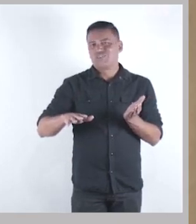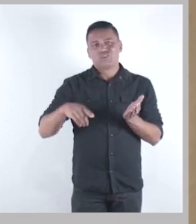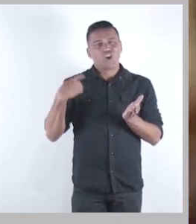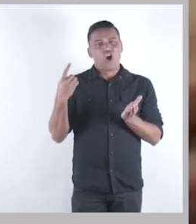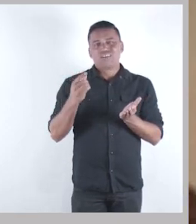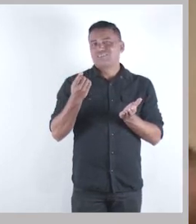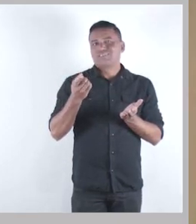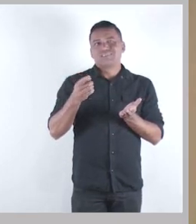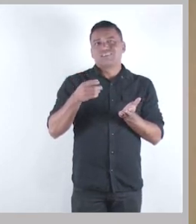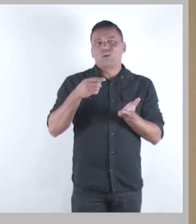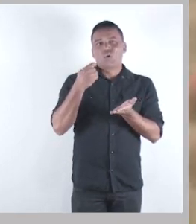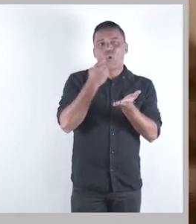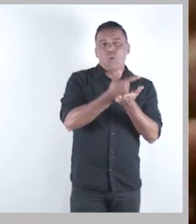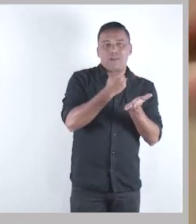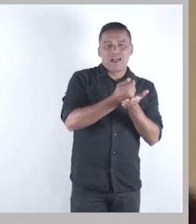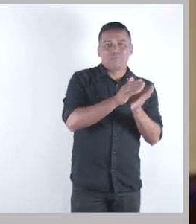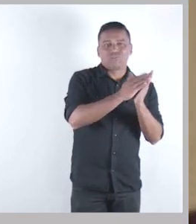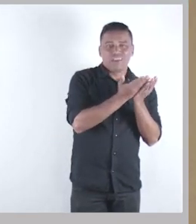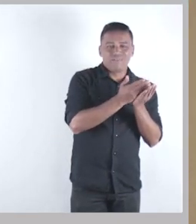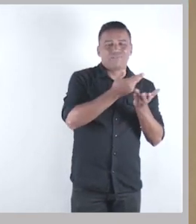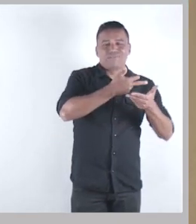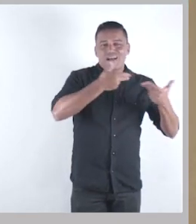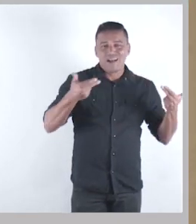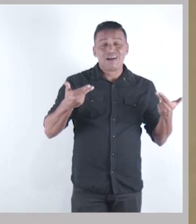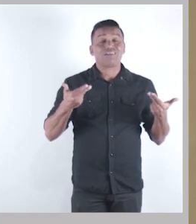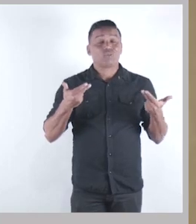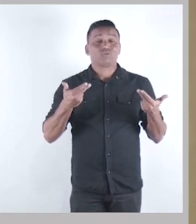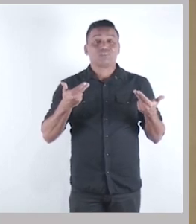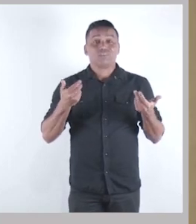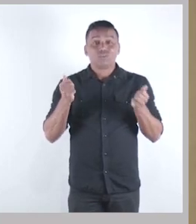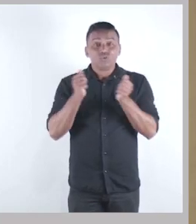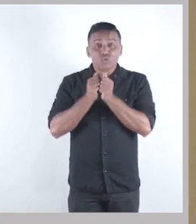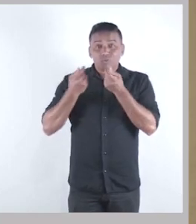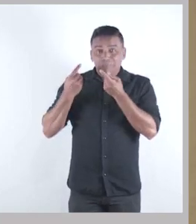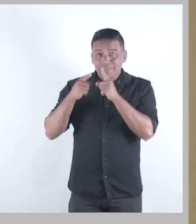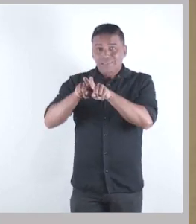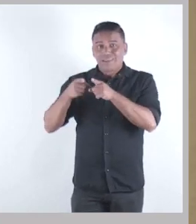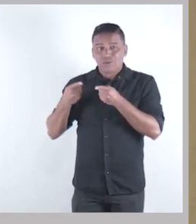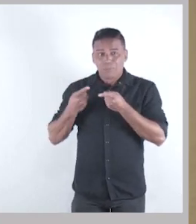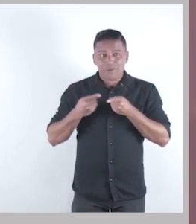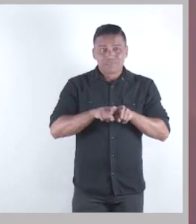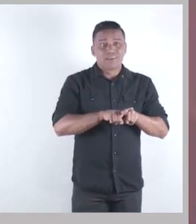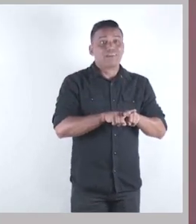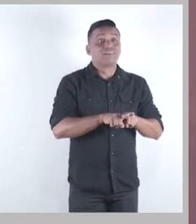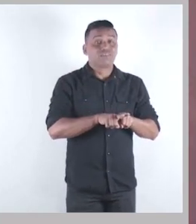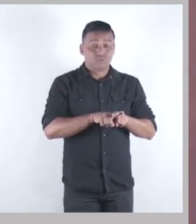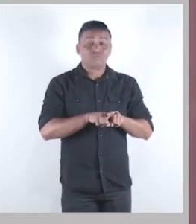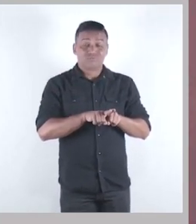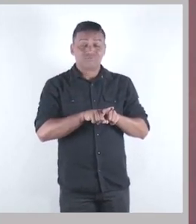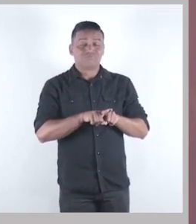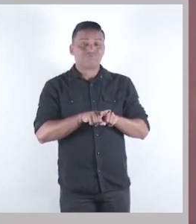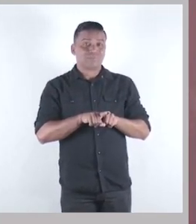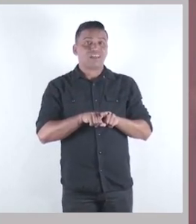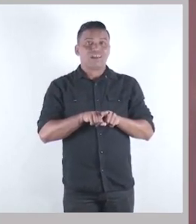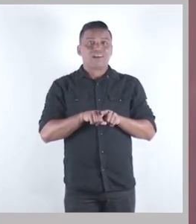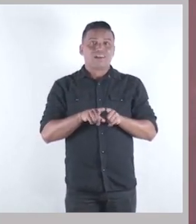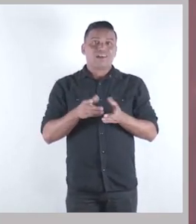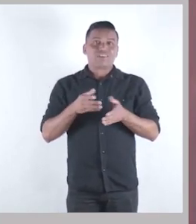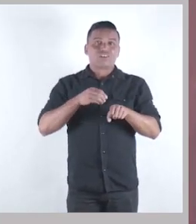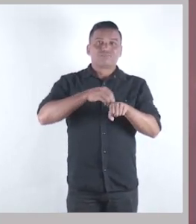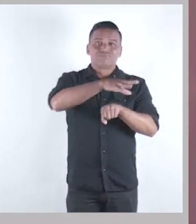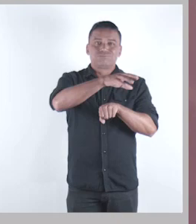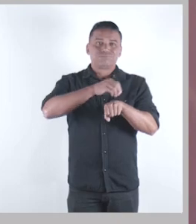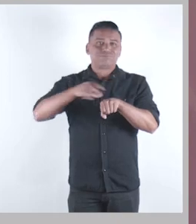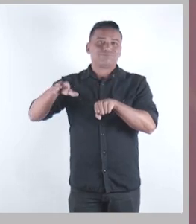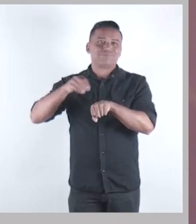subsidiamos e arranjamos parceiros que se interessem, ajudam-nos a comprar, a adquirir e disponibilizamos um preço